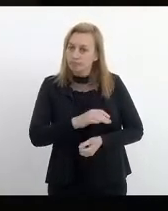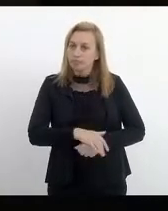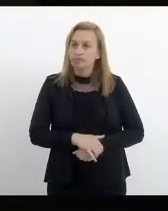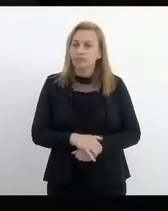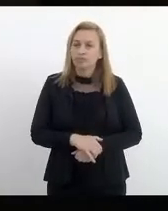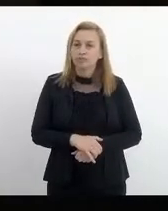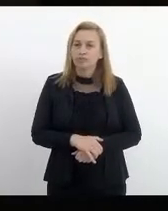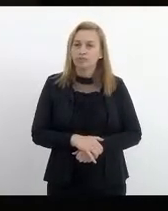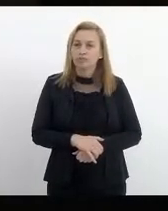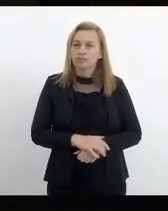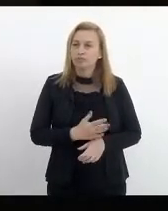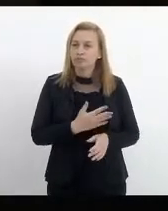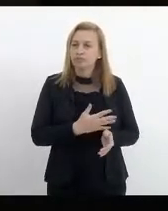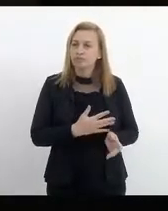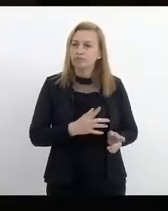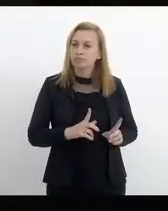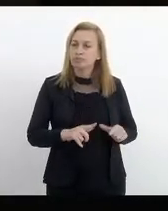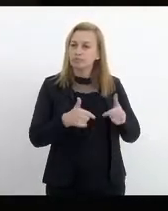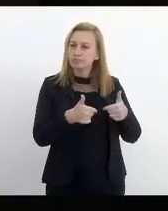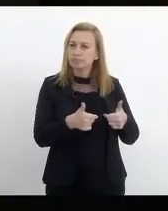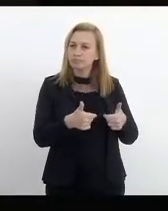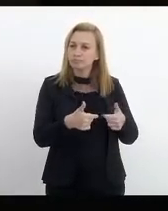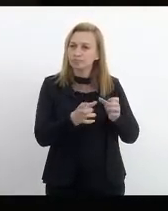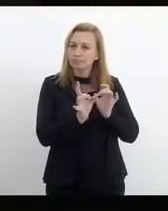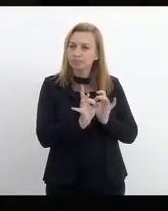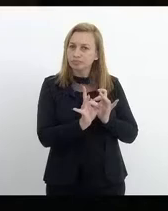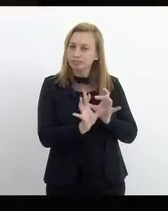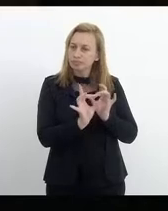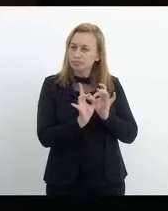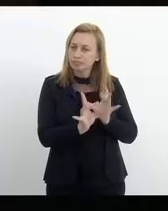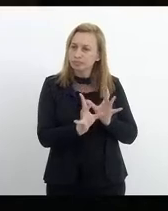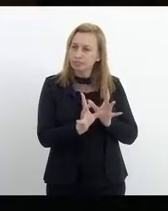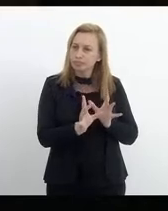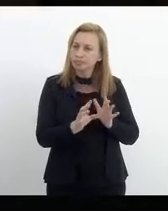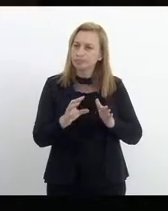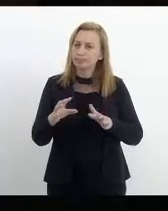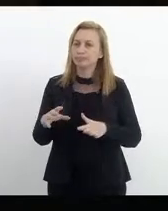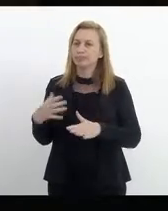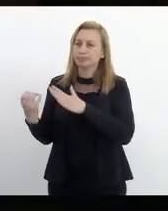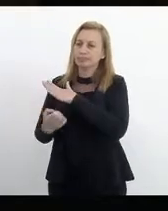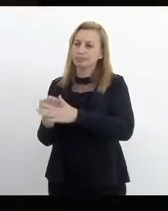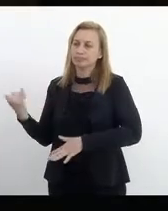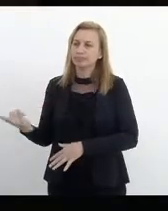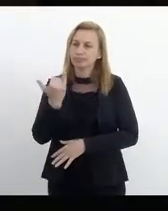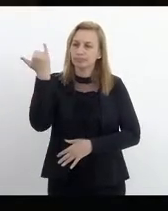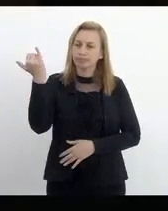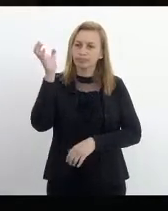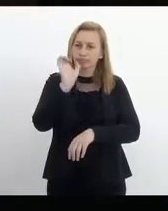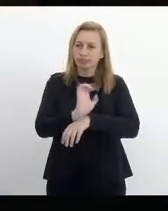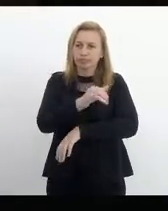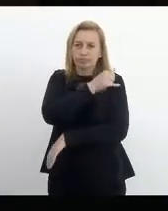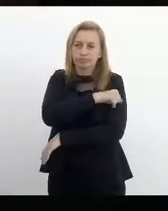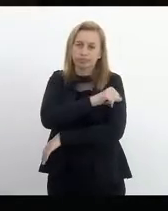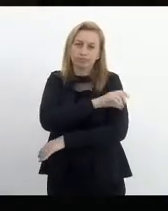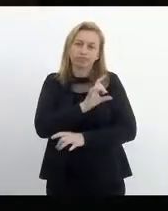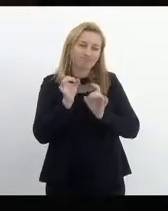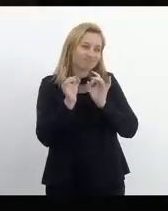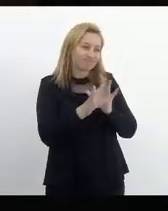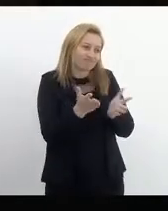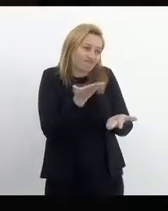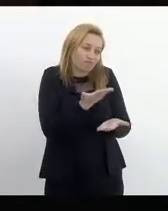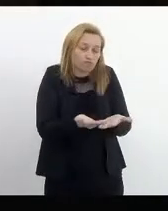colocar em prática a venda de um património importante para o estado do Rio de Janeiro foi vendido